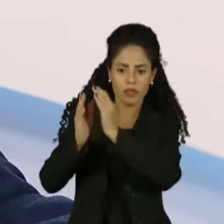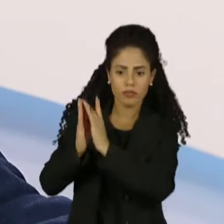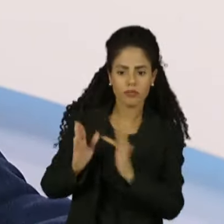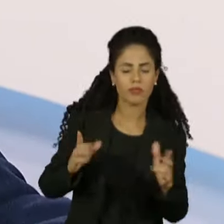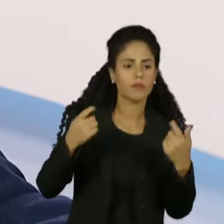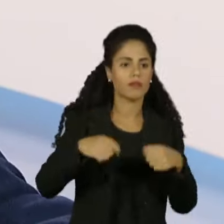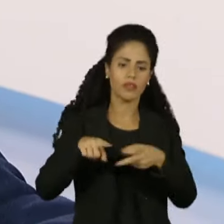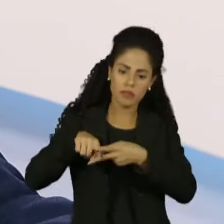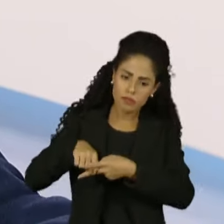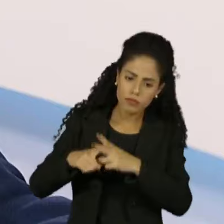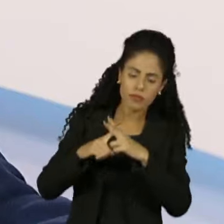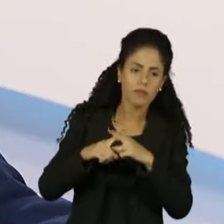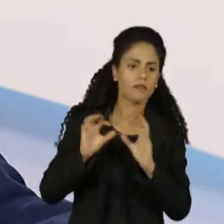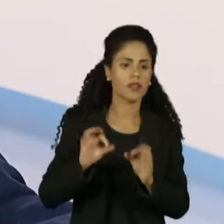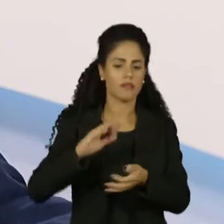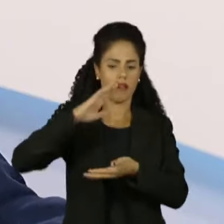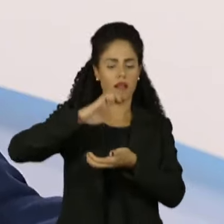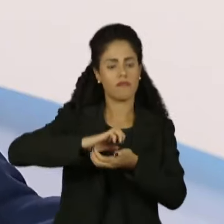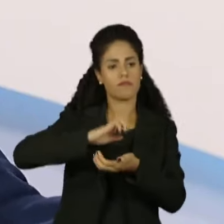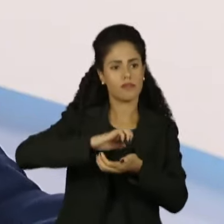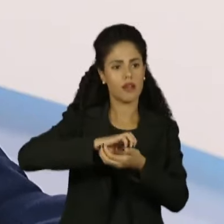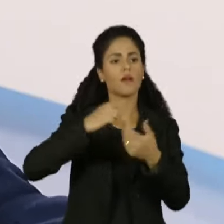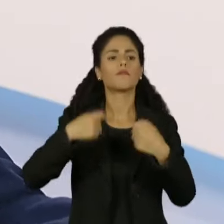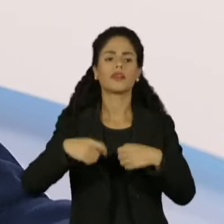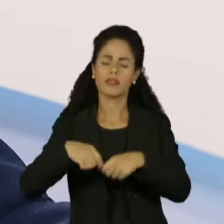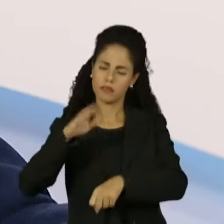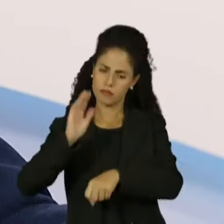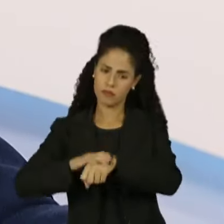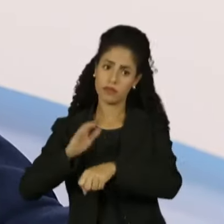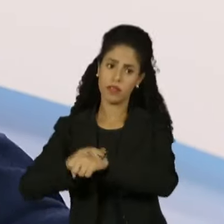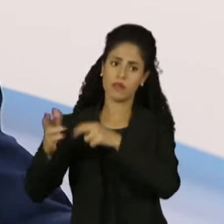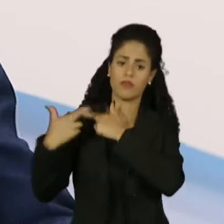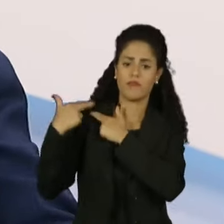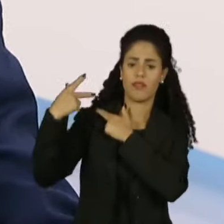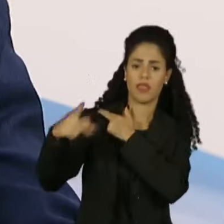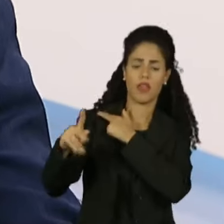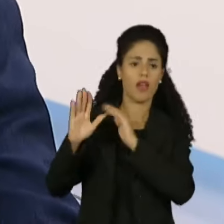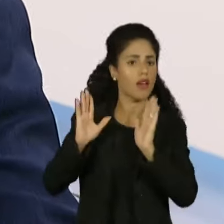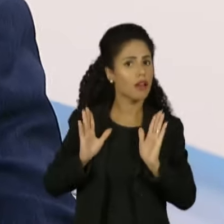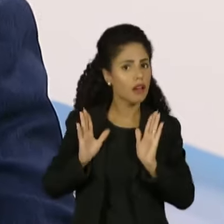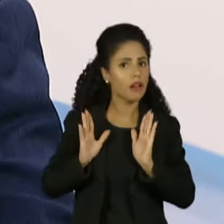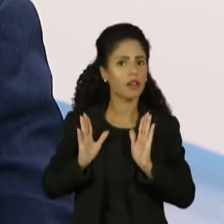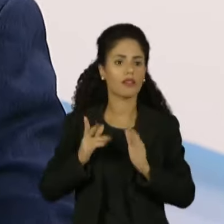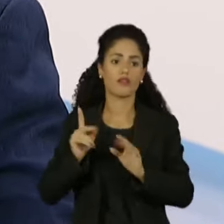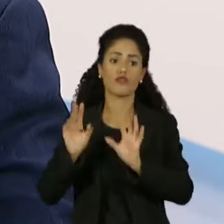ser reparado. Acho que o STF tem que voltar a fazer o seu papel. Senador, e falar nos autos dos processos.